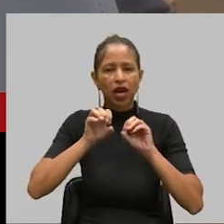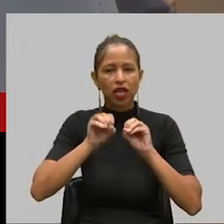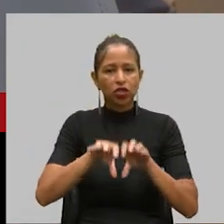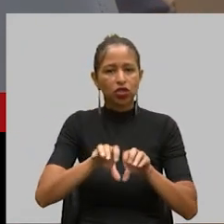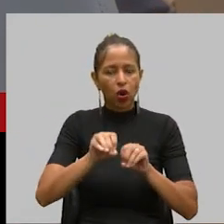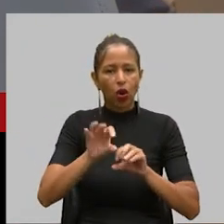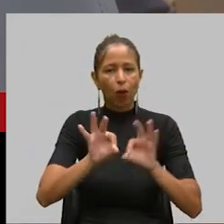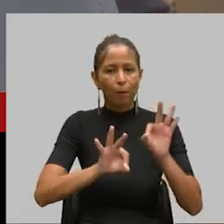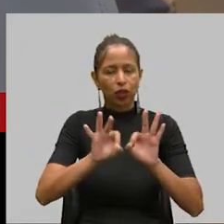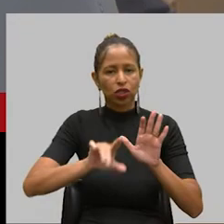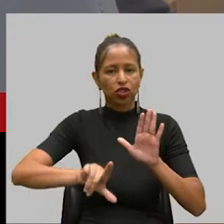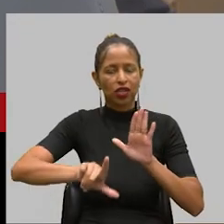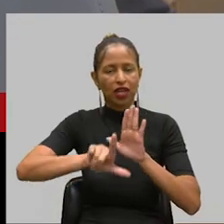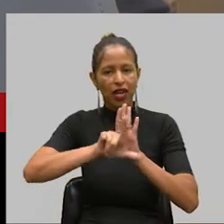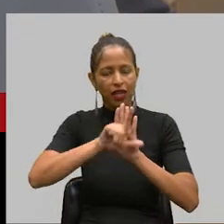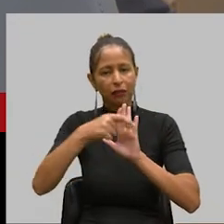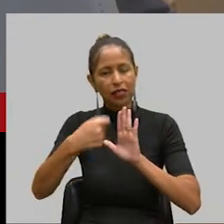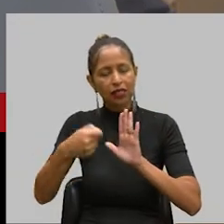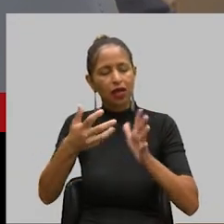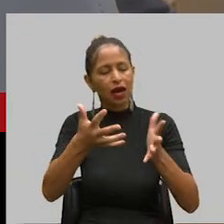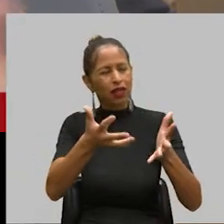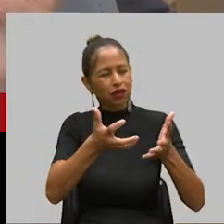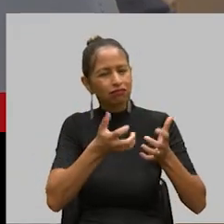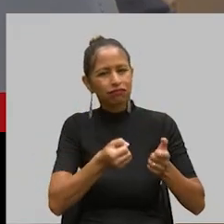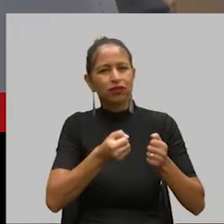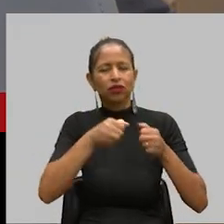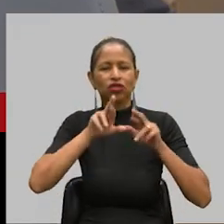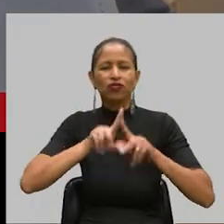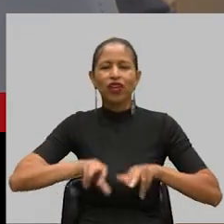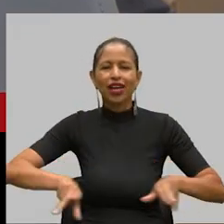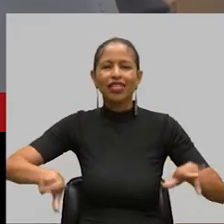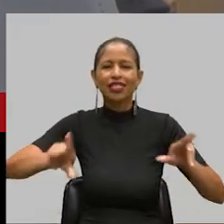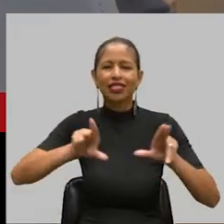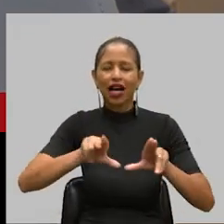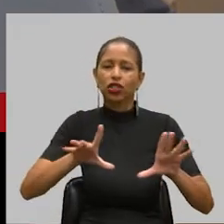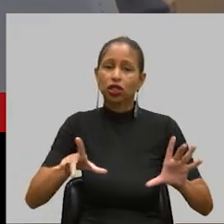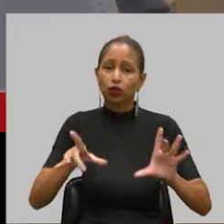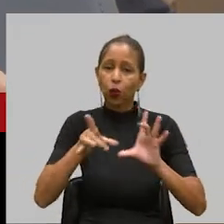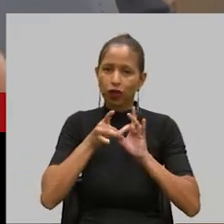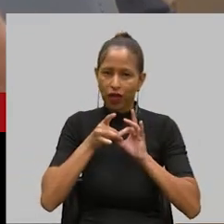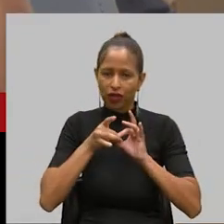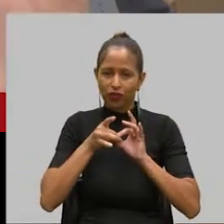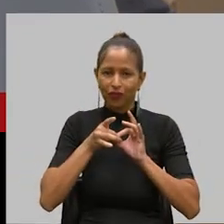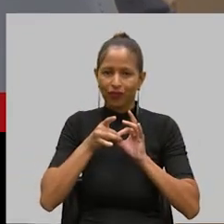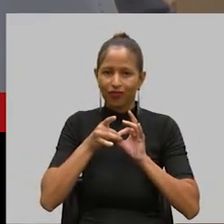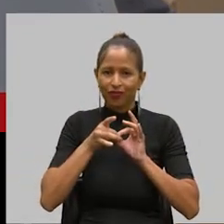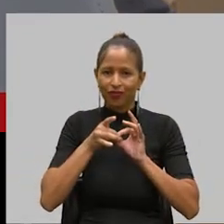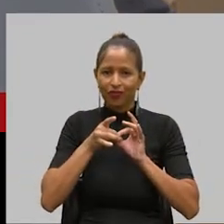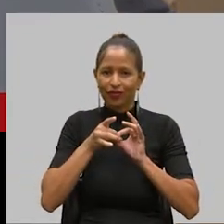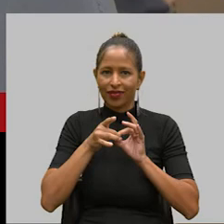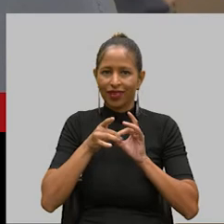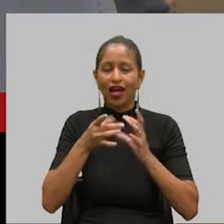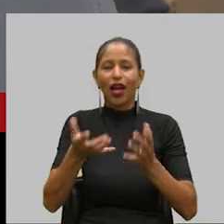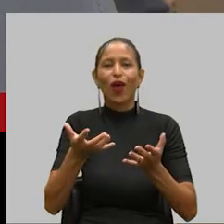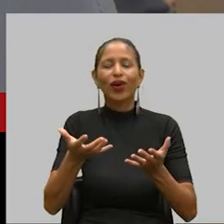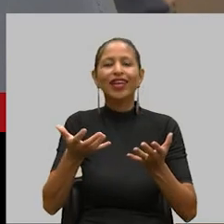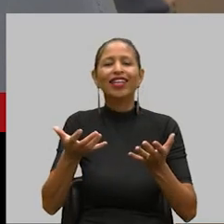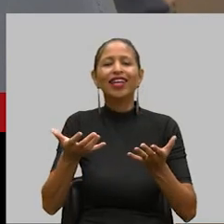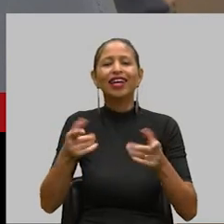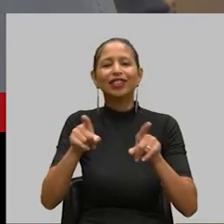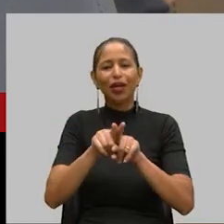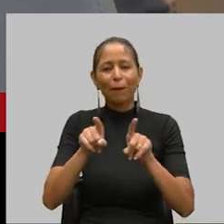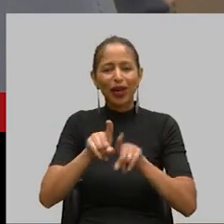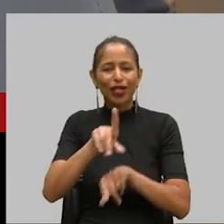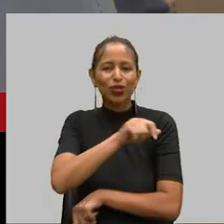projeto de lei precisa atender essa diversidade em sua unidade tá bom e uma uma eu quero saudar todos os